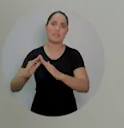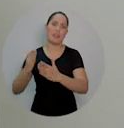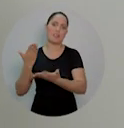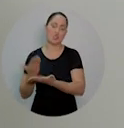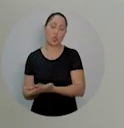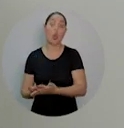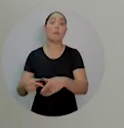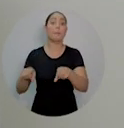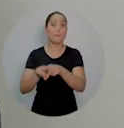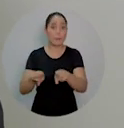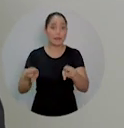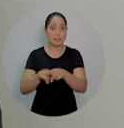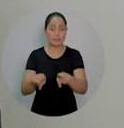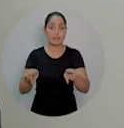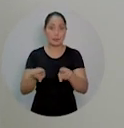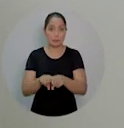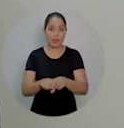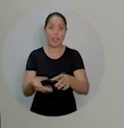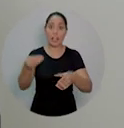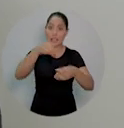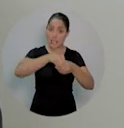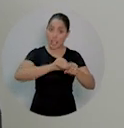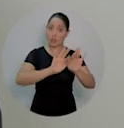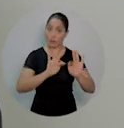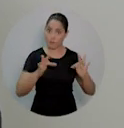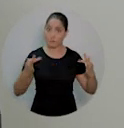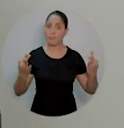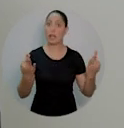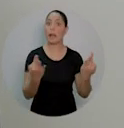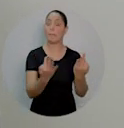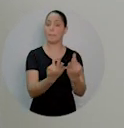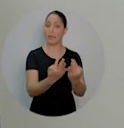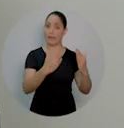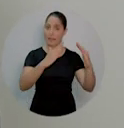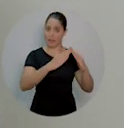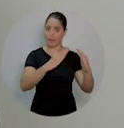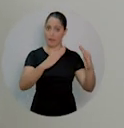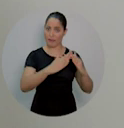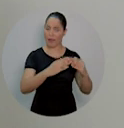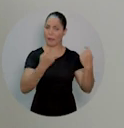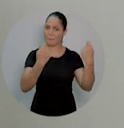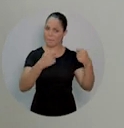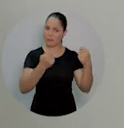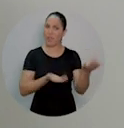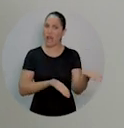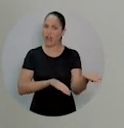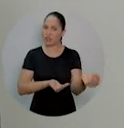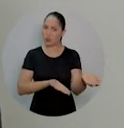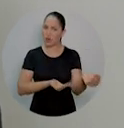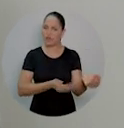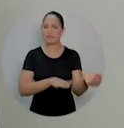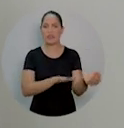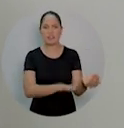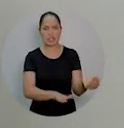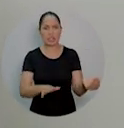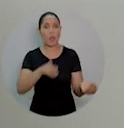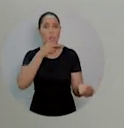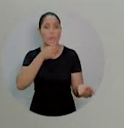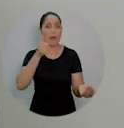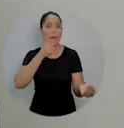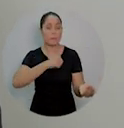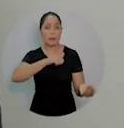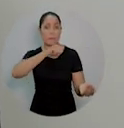Porém, dentro de casa tem que haver uma educação desde a adolescência, da criança, por parte